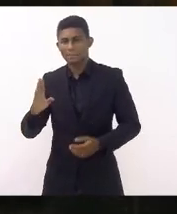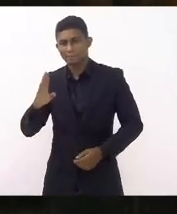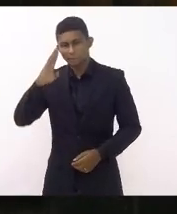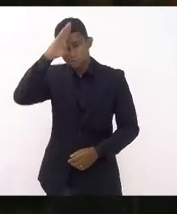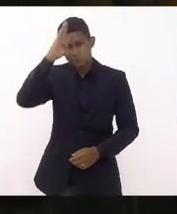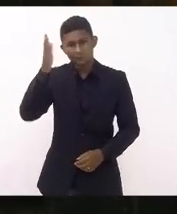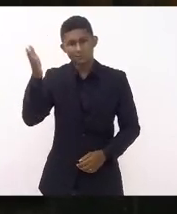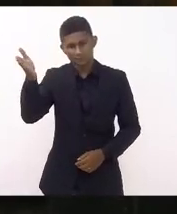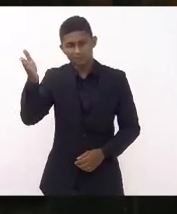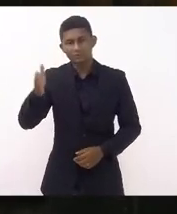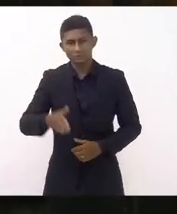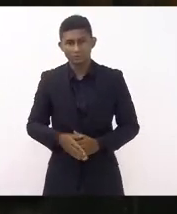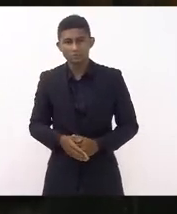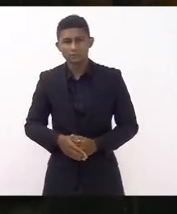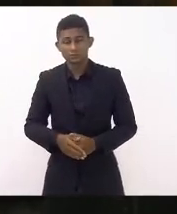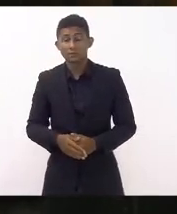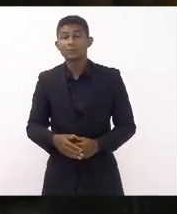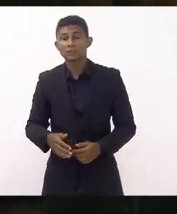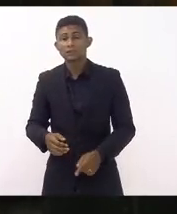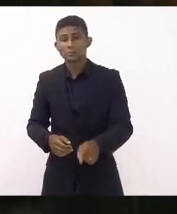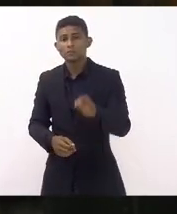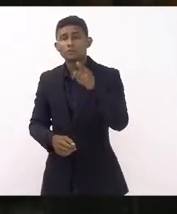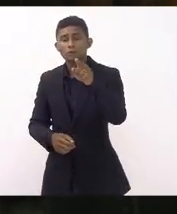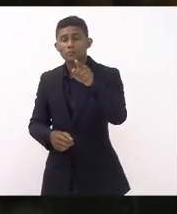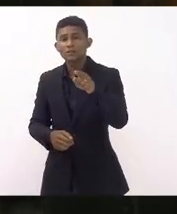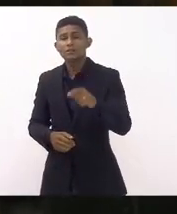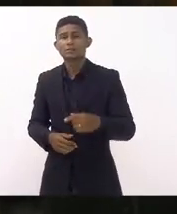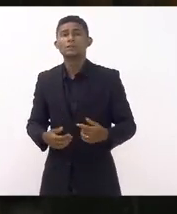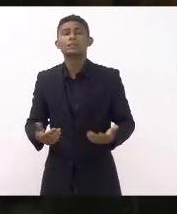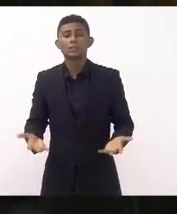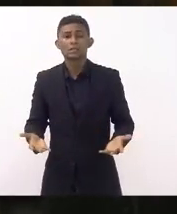Messias Bolsonaro. Eu quero saber qual é